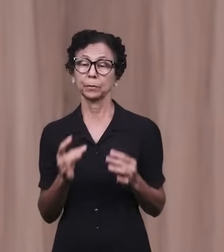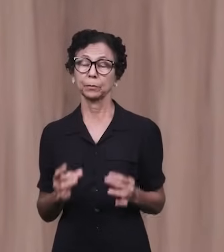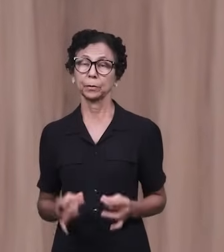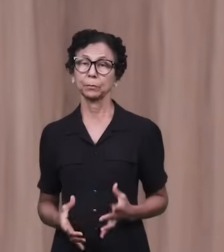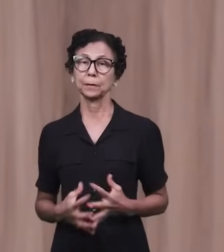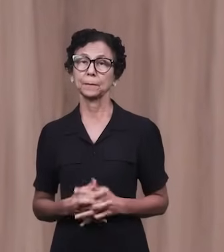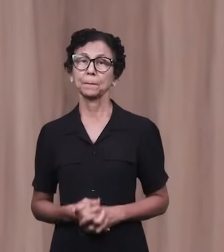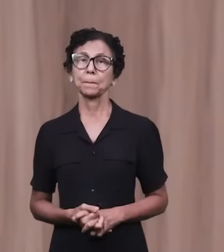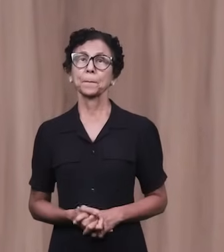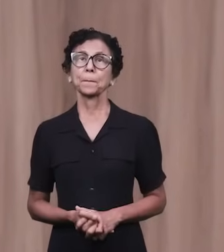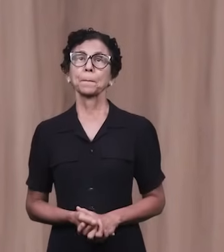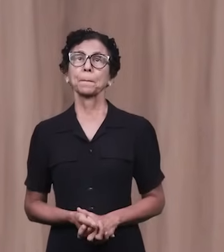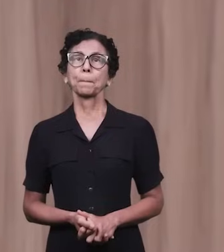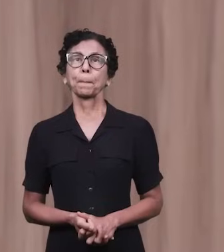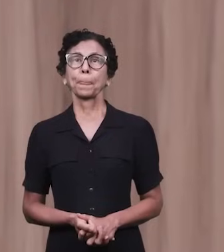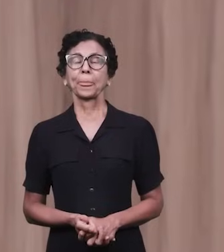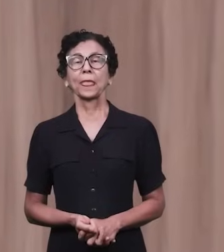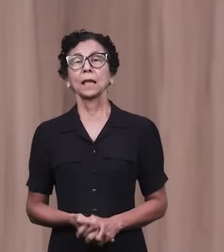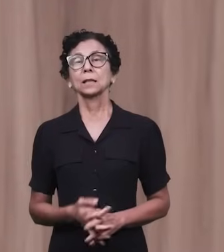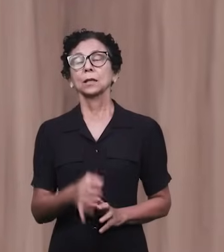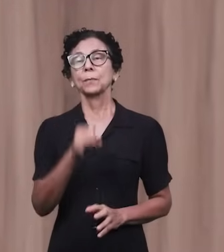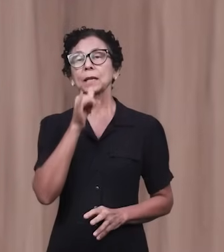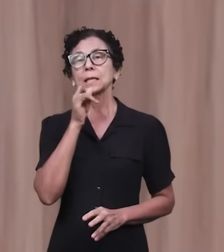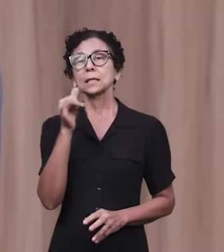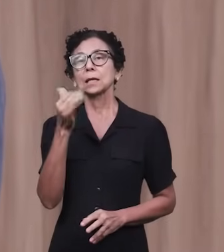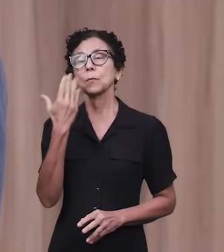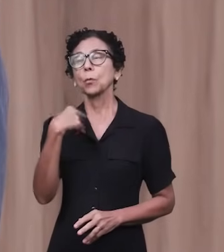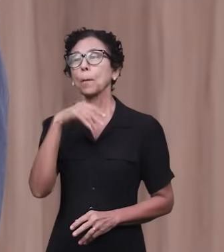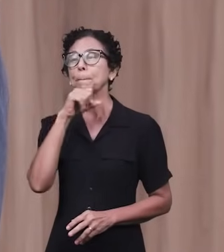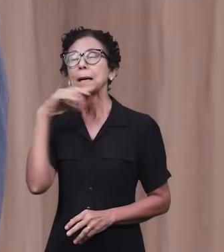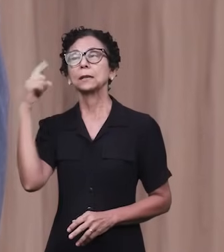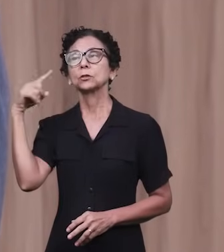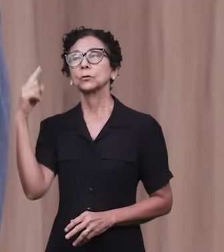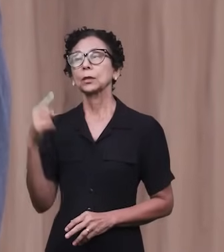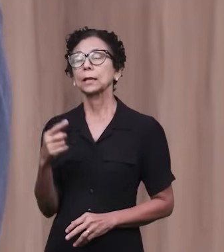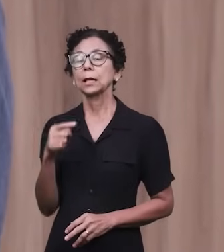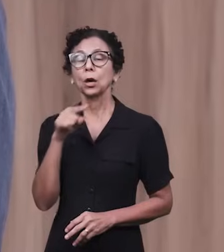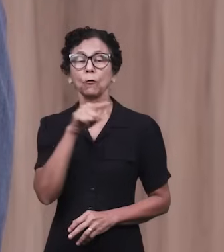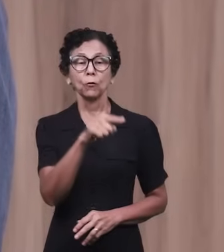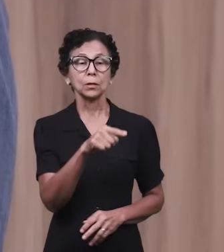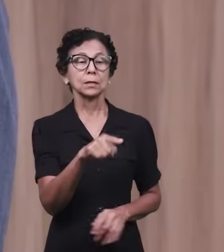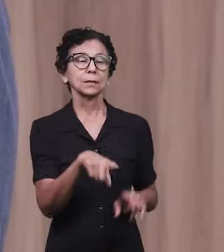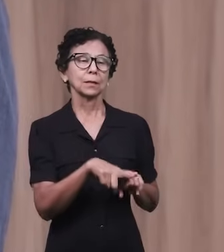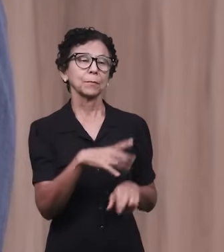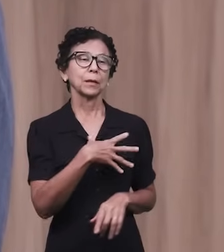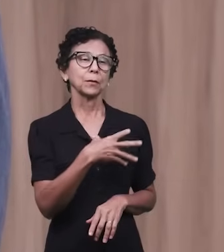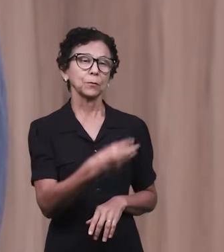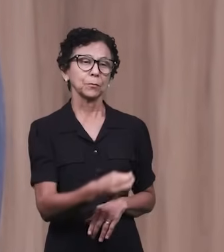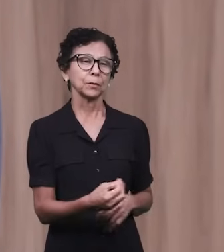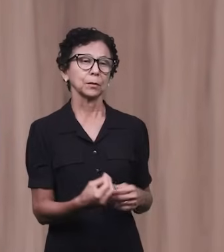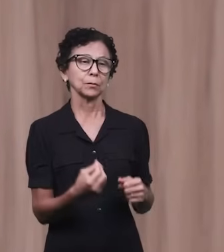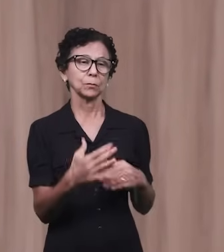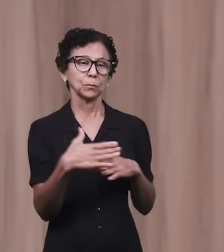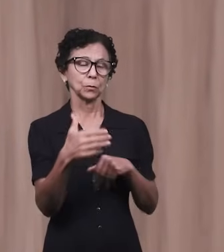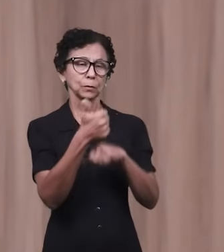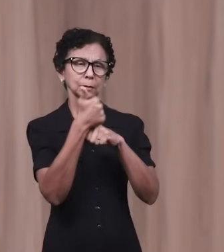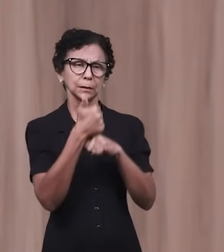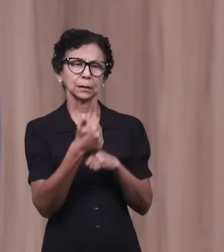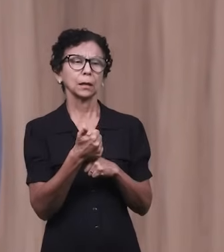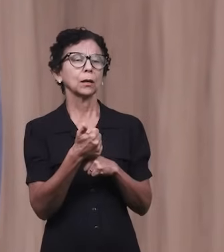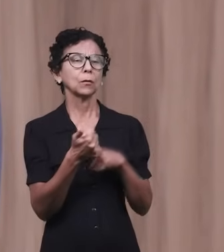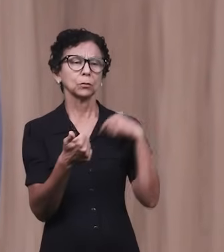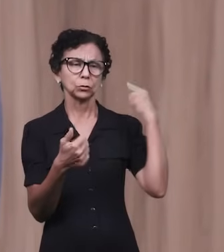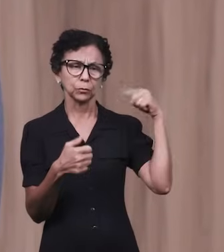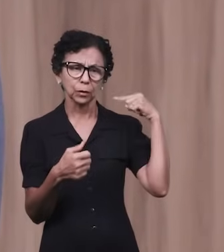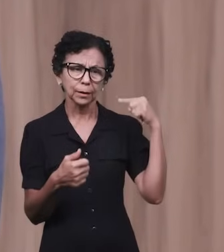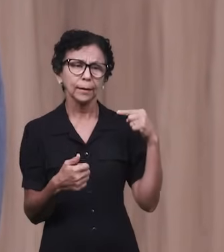e às vezes quer que o filho siga essa carreira, quer que o filho vá para esse caminho. Mas é muito interessante nós respeitarmos o momento